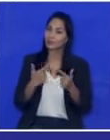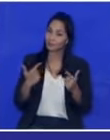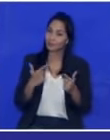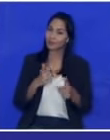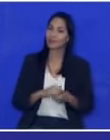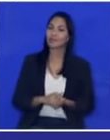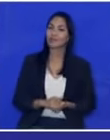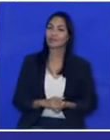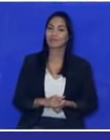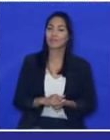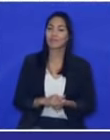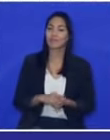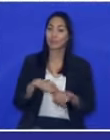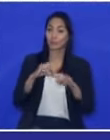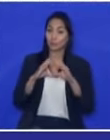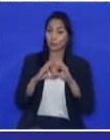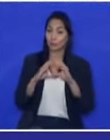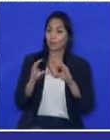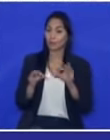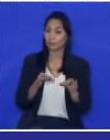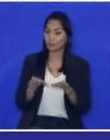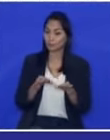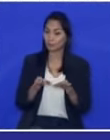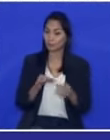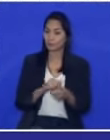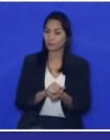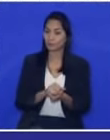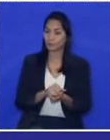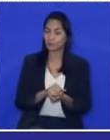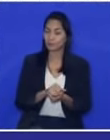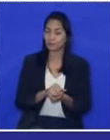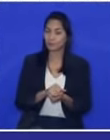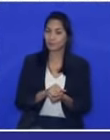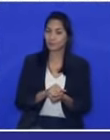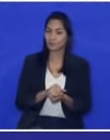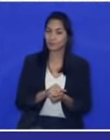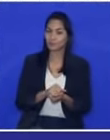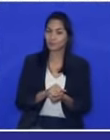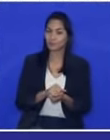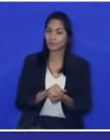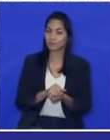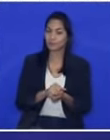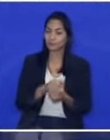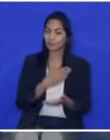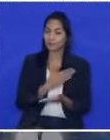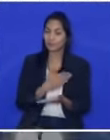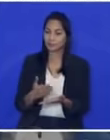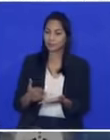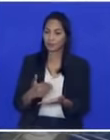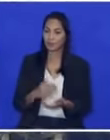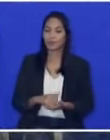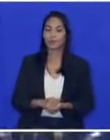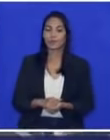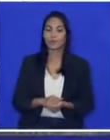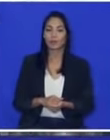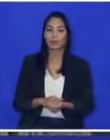para você. Bolas posicionadas. Globo ligado. Valendo!